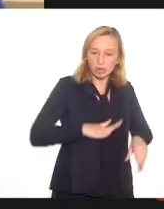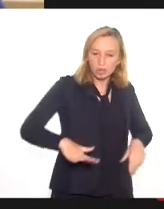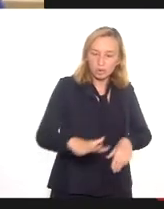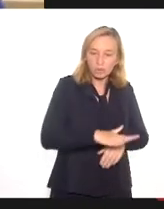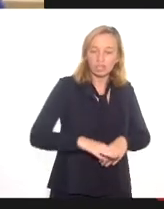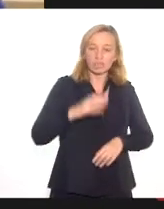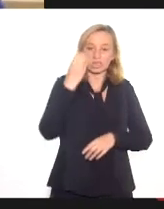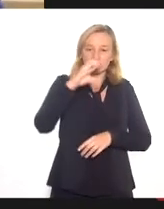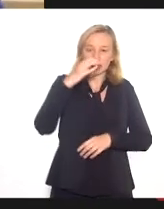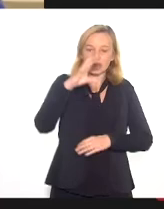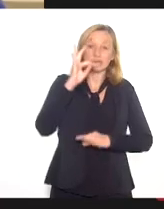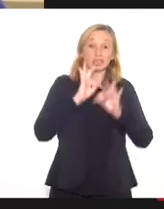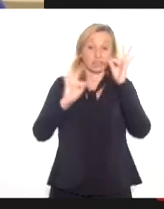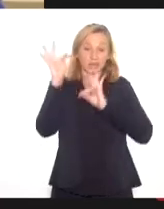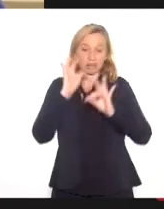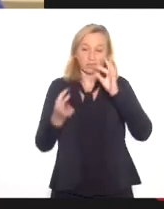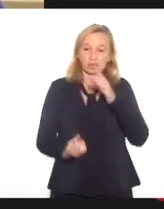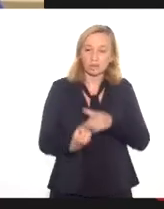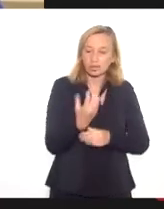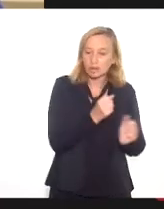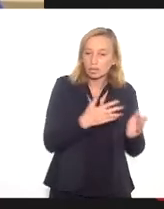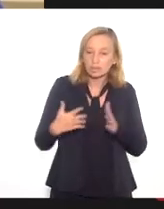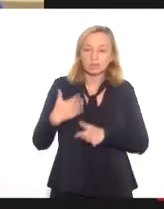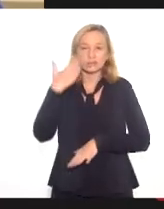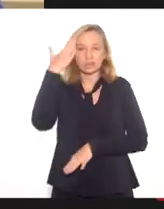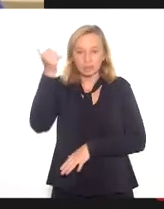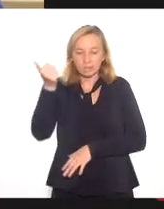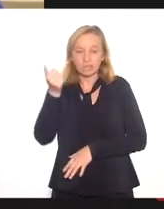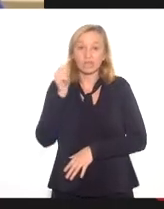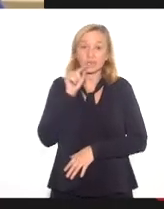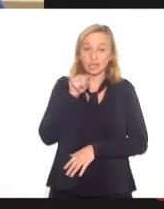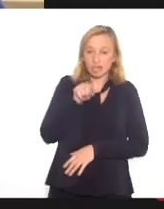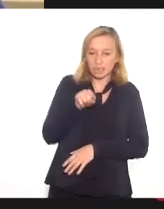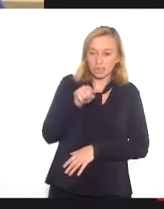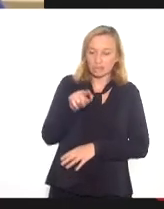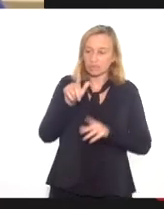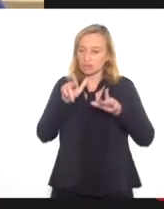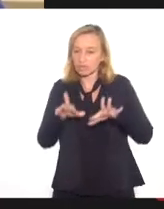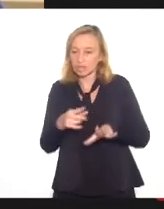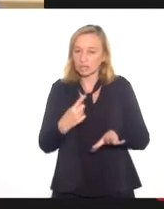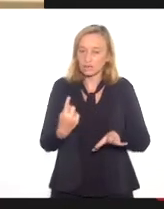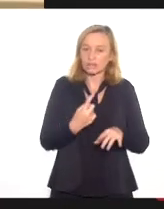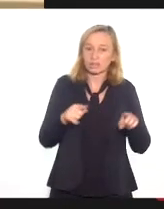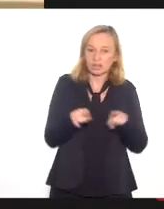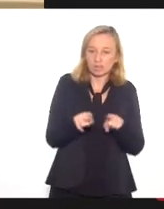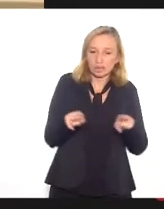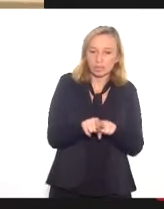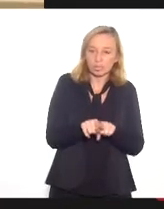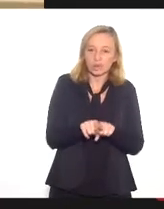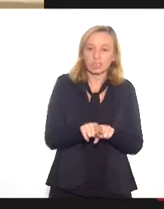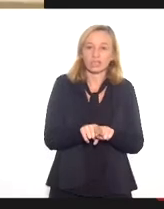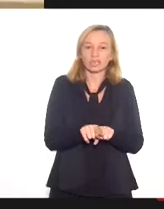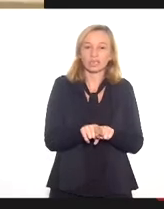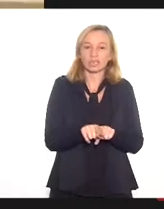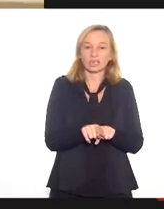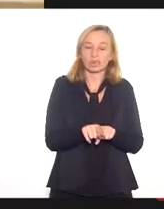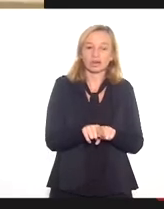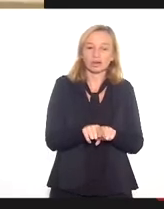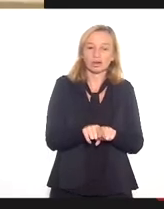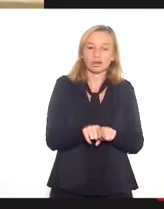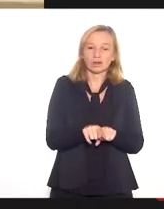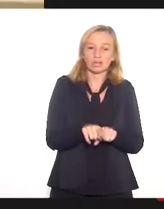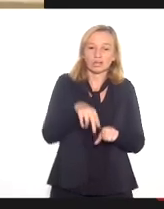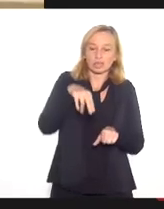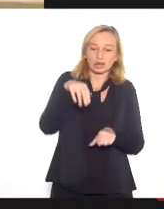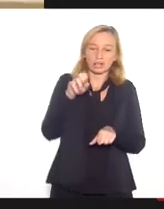ciência, tecnologia e produção do saber, isso nos diferencia também no que tange ao negacionismo